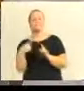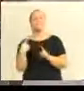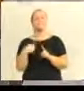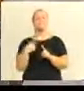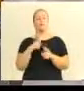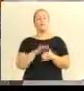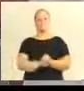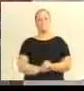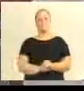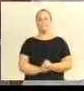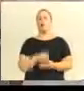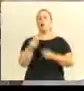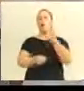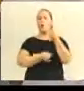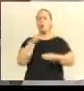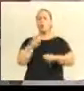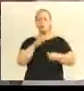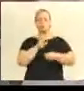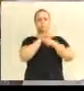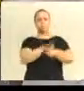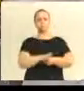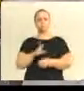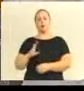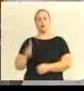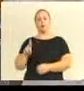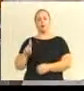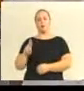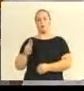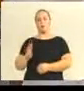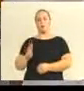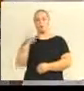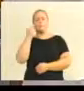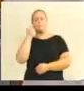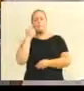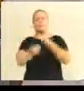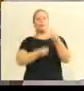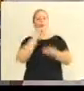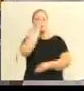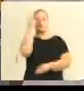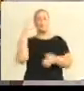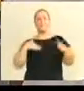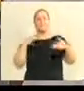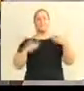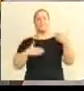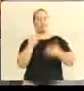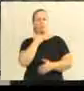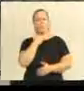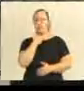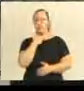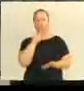acabar com a malandragem acabar com condicionado passeando em horário de expediente e tá lá no portal da transparência para quem quiser provar